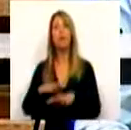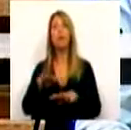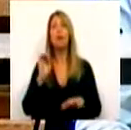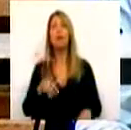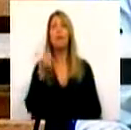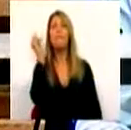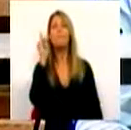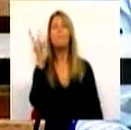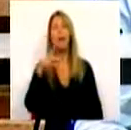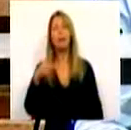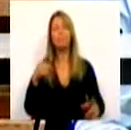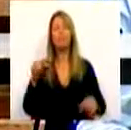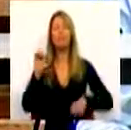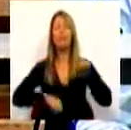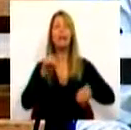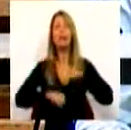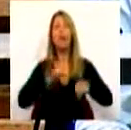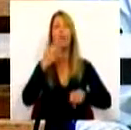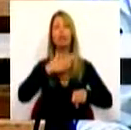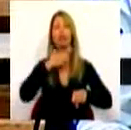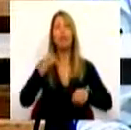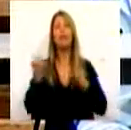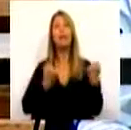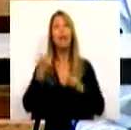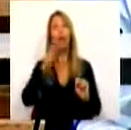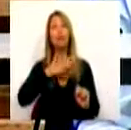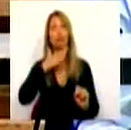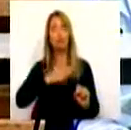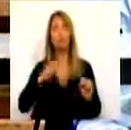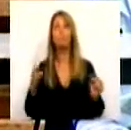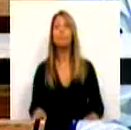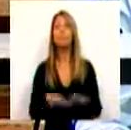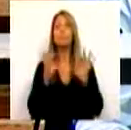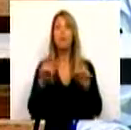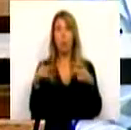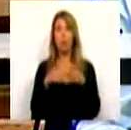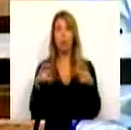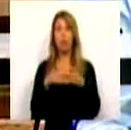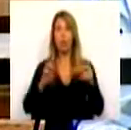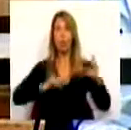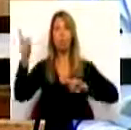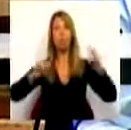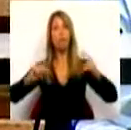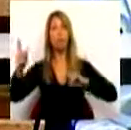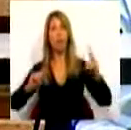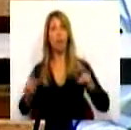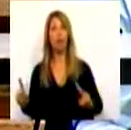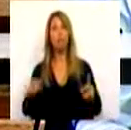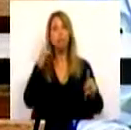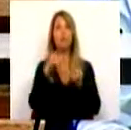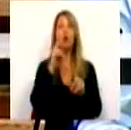e com o car sharing. Da mesma forma, a criação de um cartão de mobilidade que tem como objetivo as